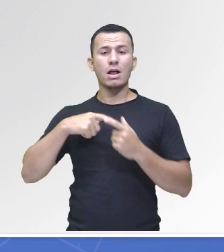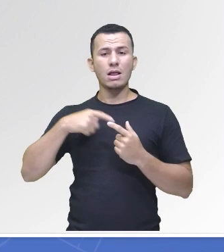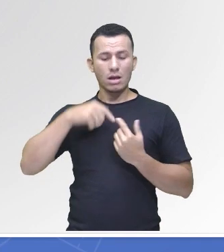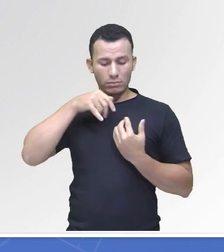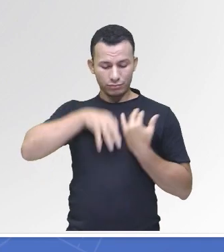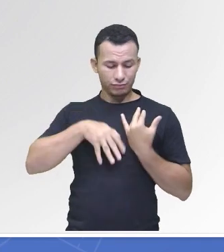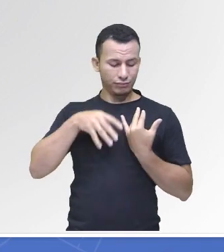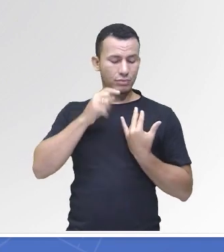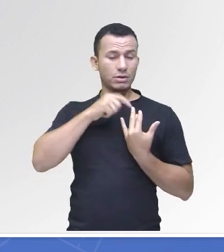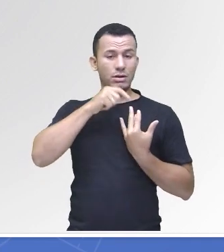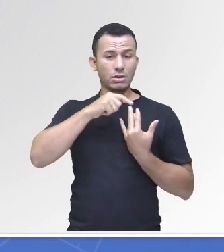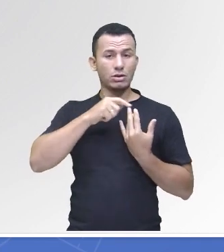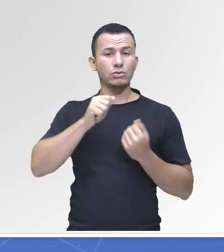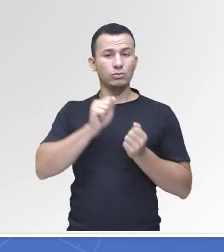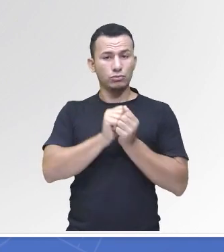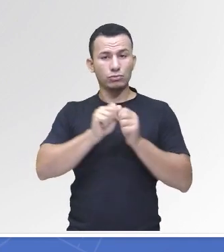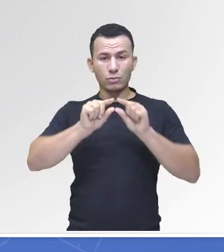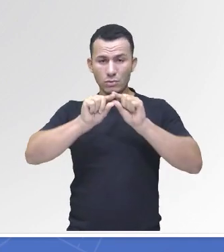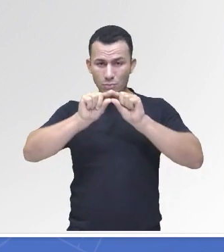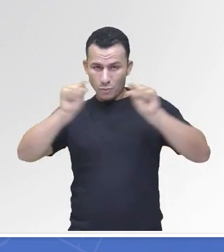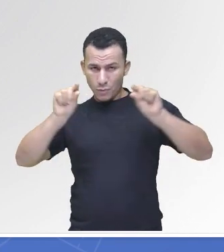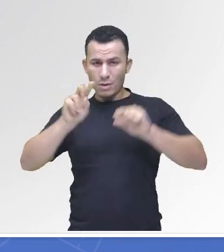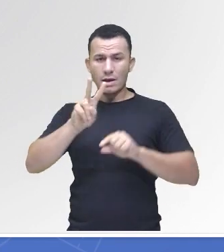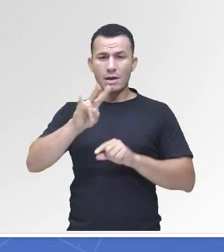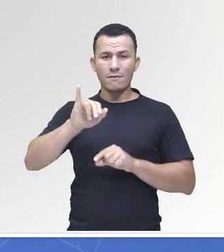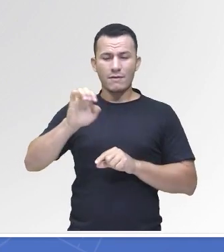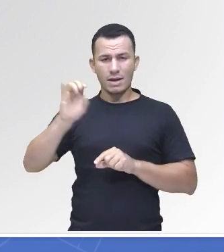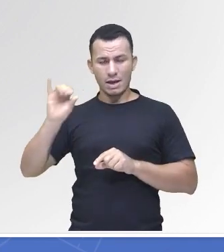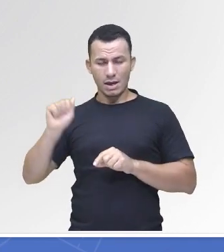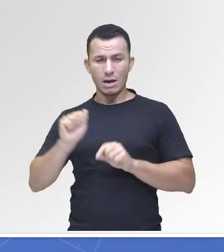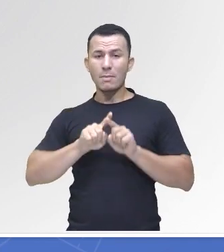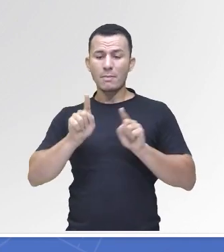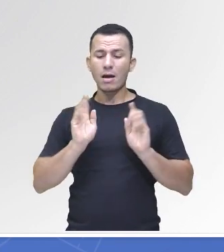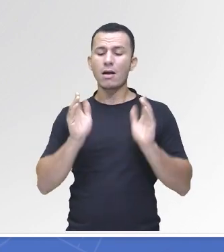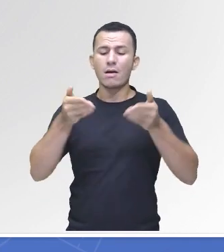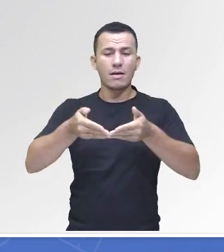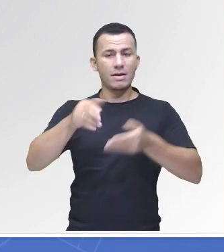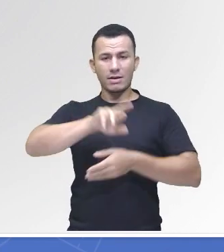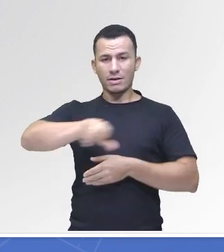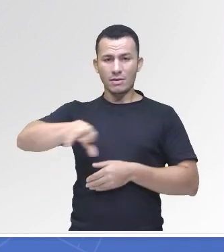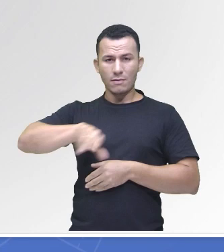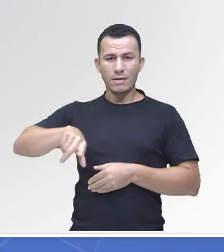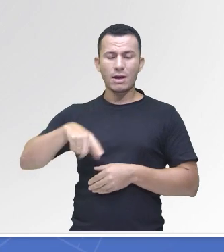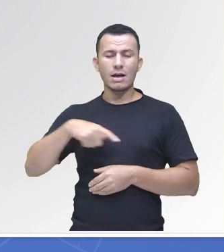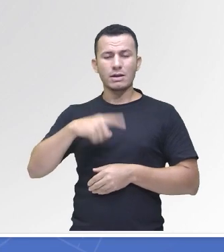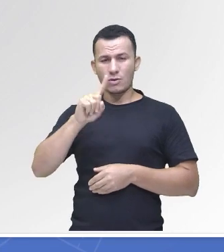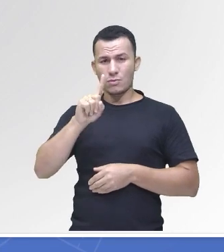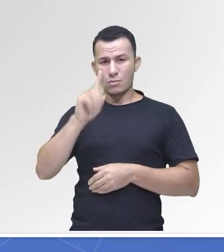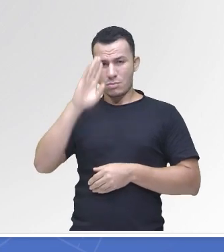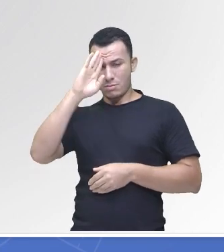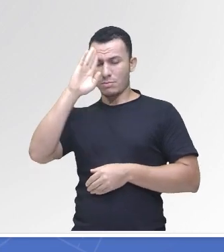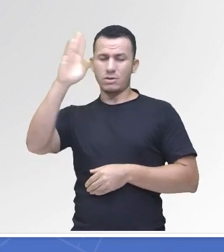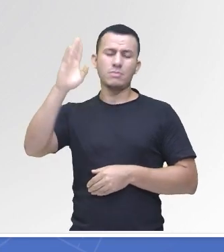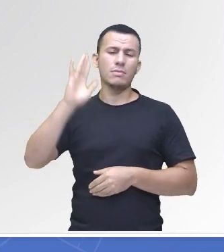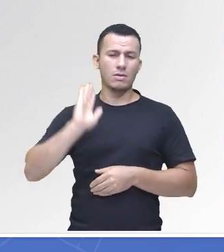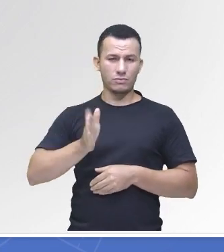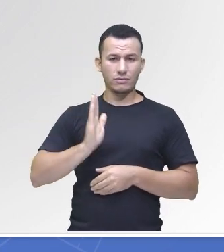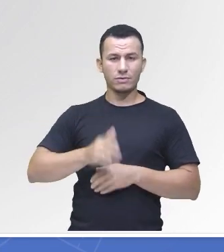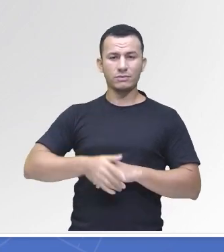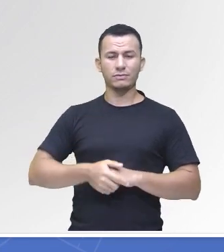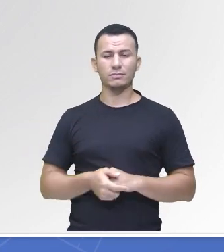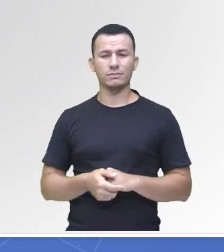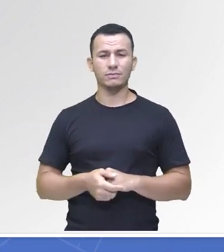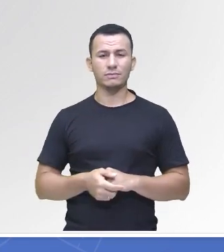transportado pelas veias e também não é exclusivamente, tá bom? Tem uma veia ali que vai carregar o sangue rico em